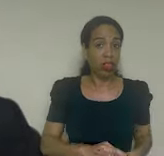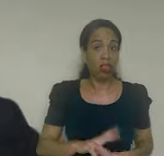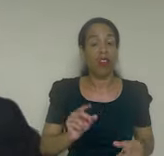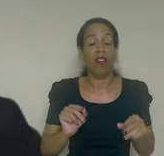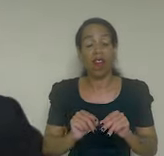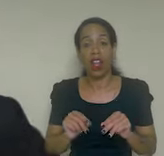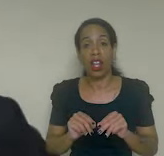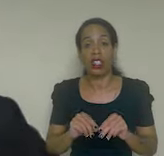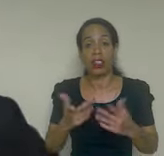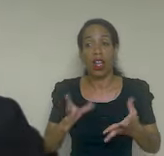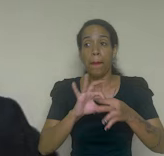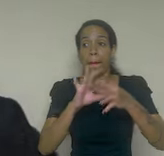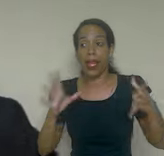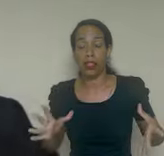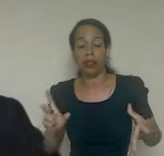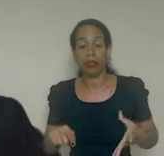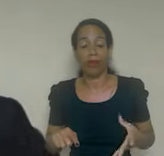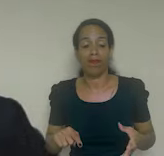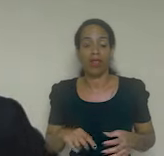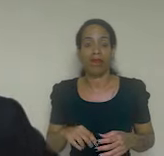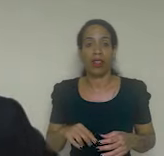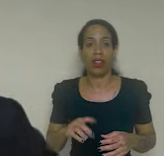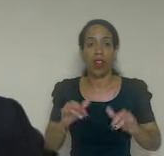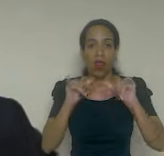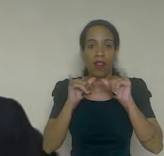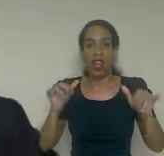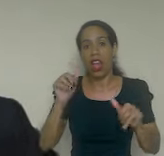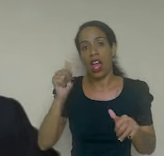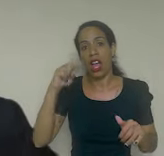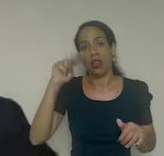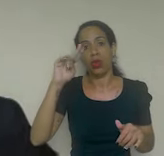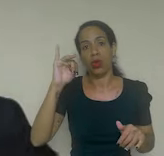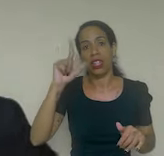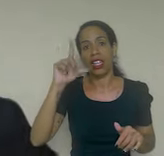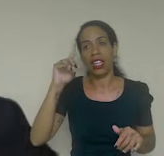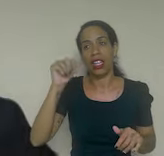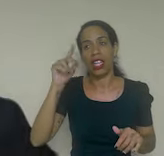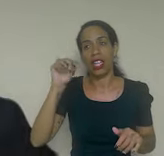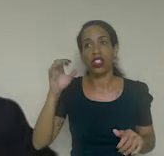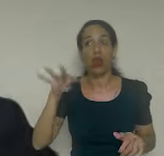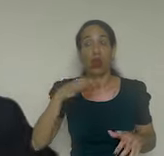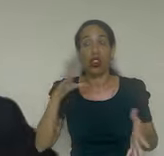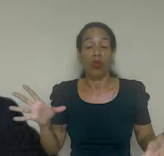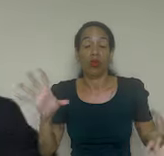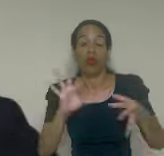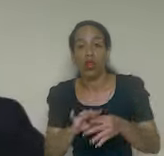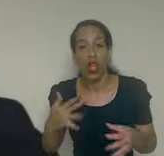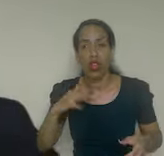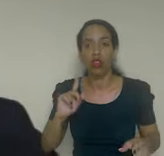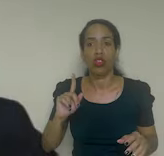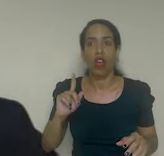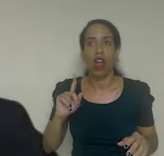peculiar fazia com que ele permitisse a declaração de nulidade da terceirização e o reconhecimento do vínculo. Então, ele disse, eu não